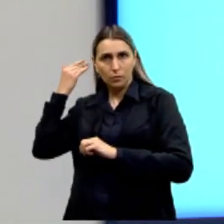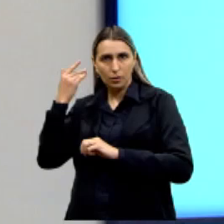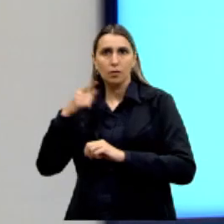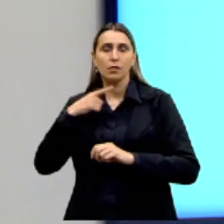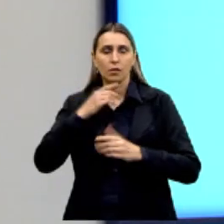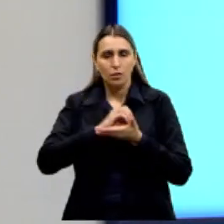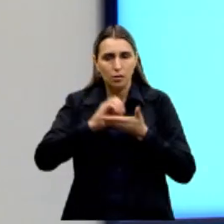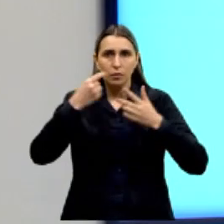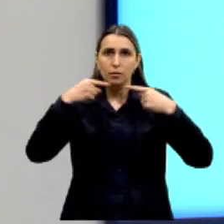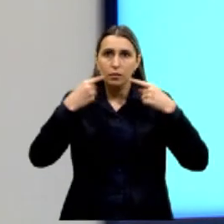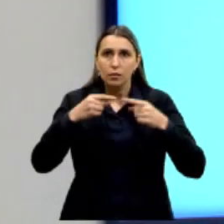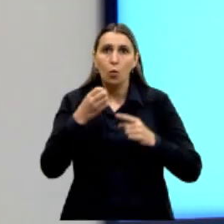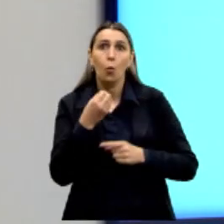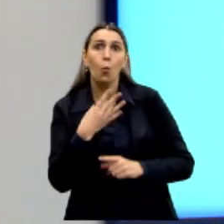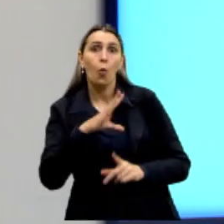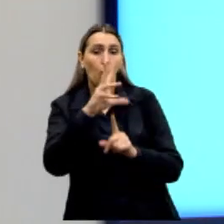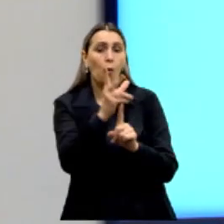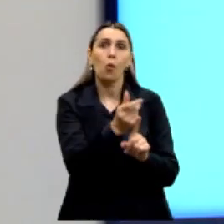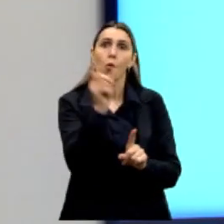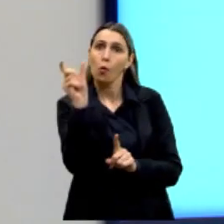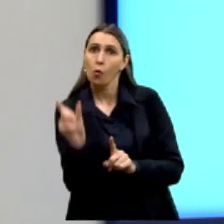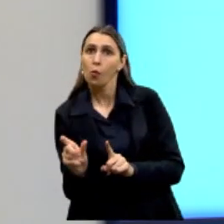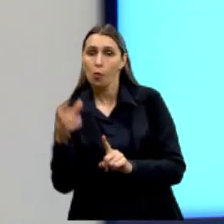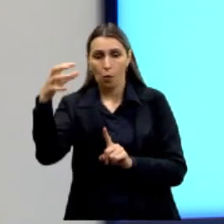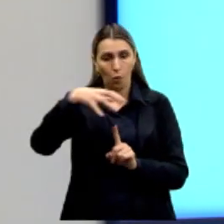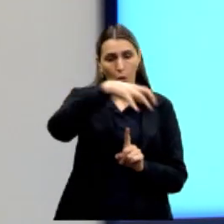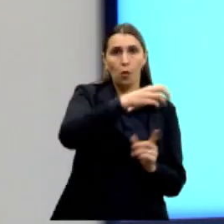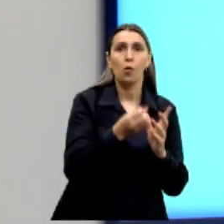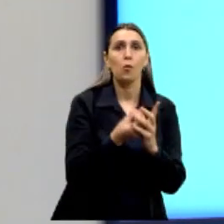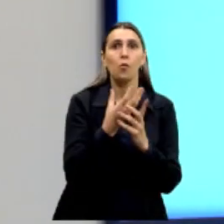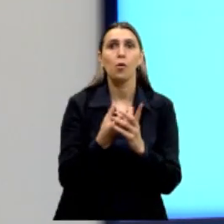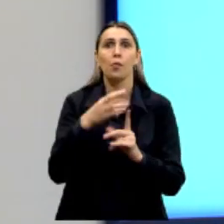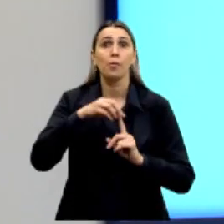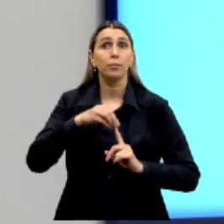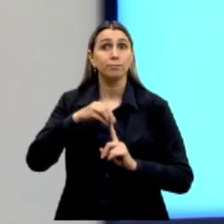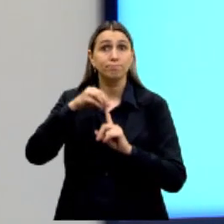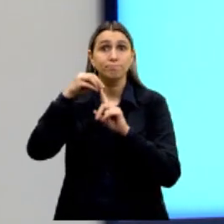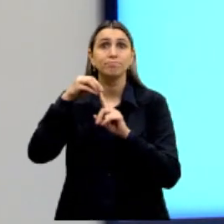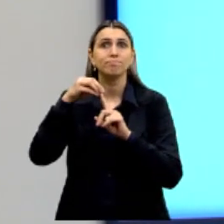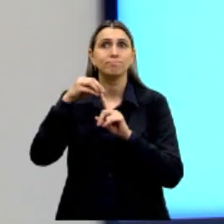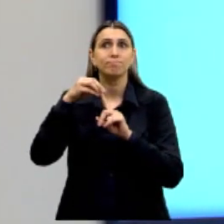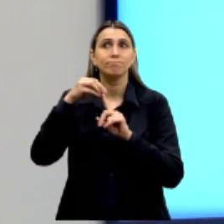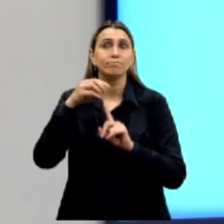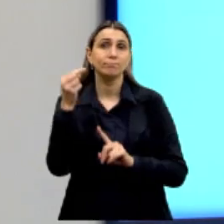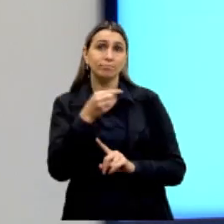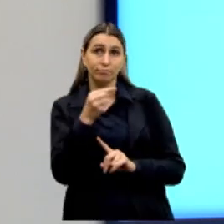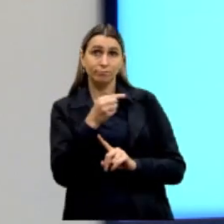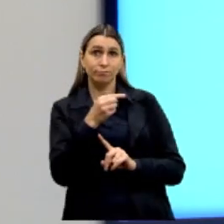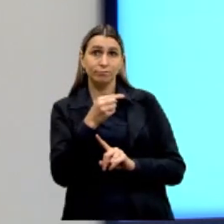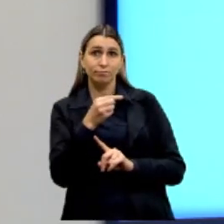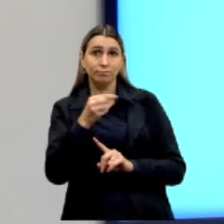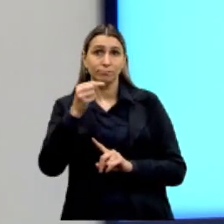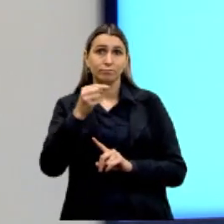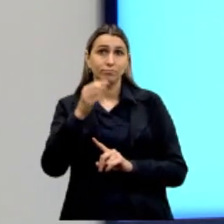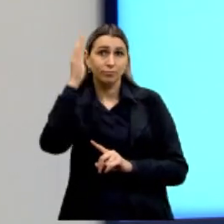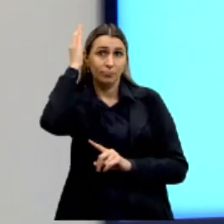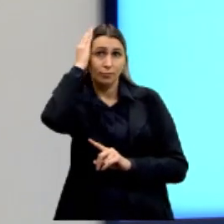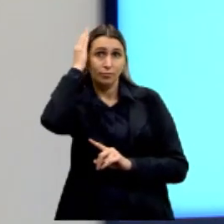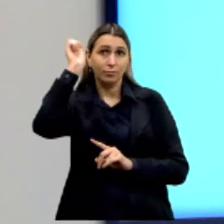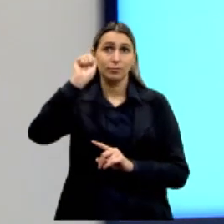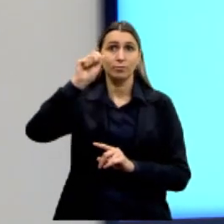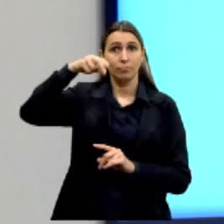alguns artistas sofreram sobre suas Produções principalmente essa com Anita